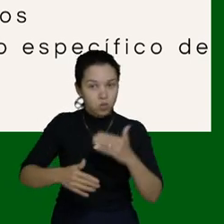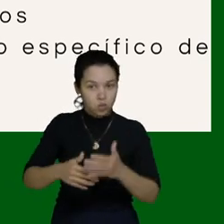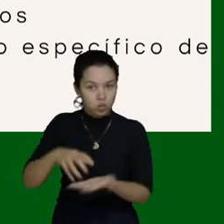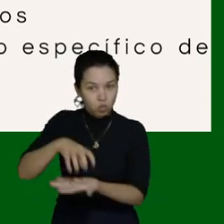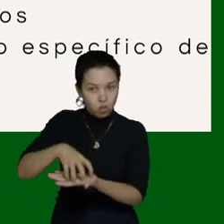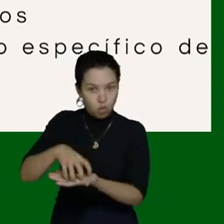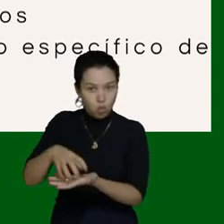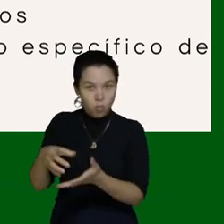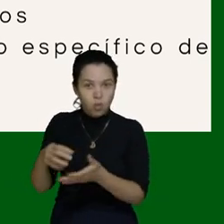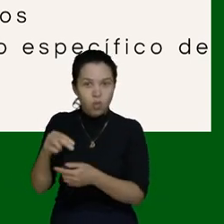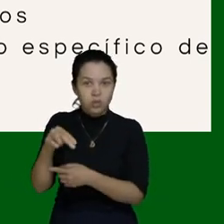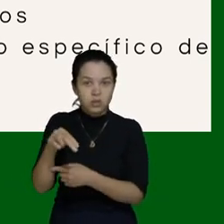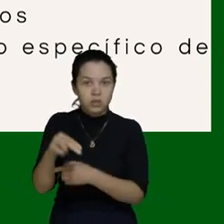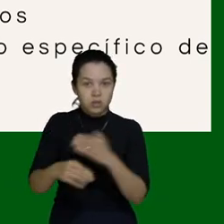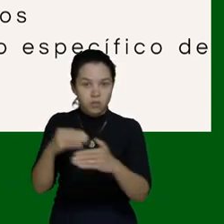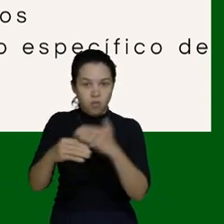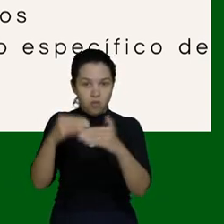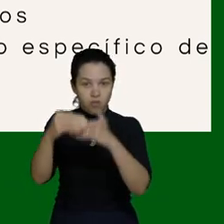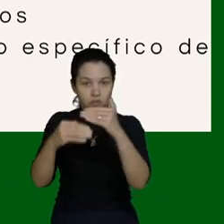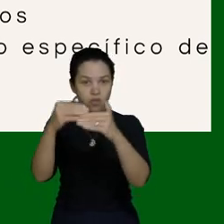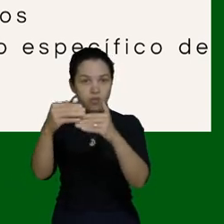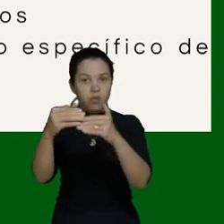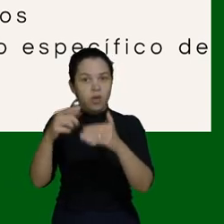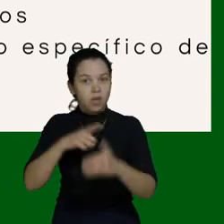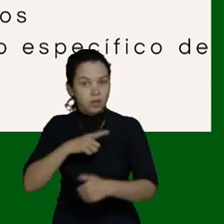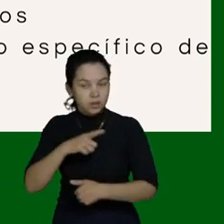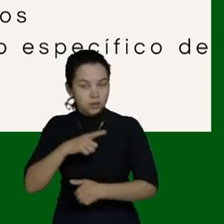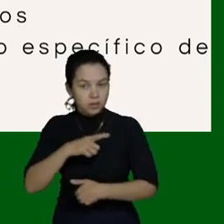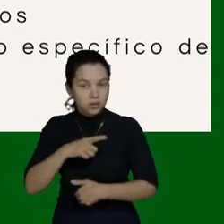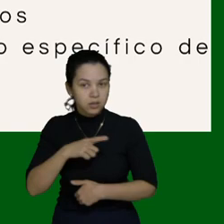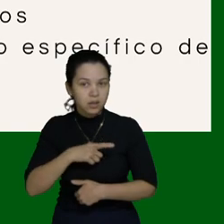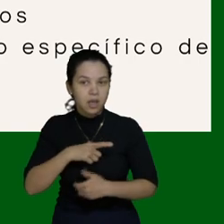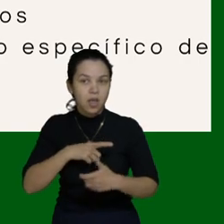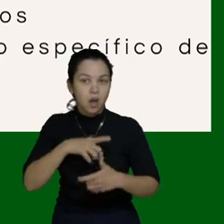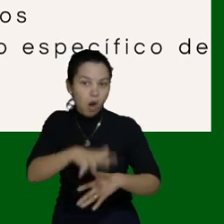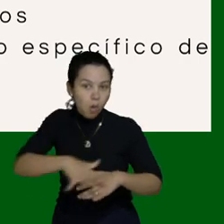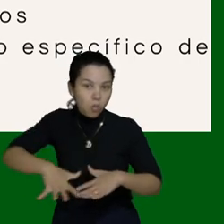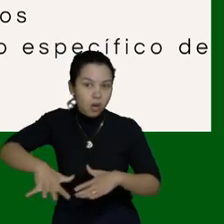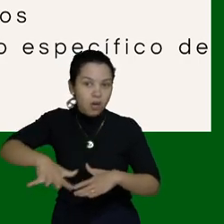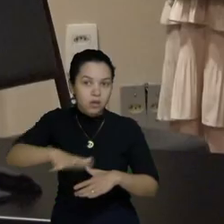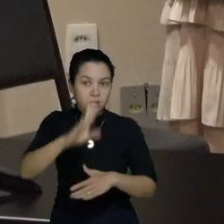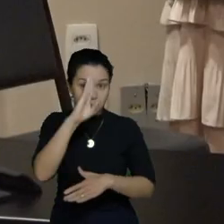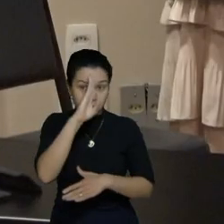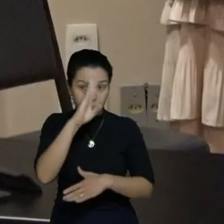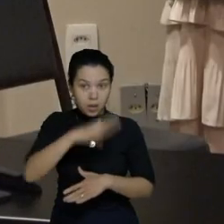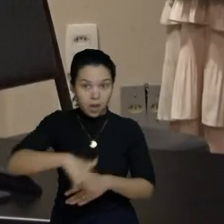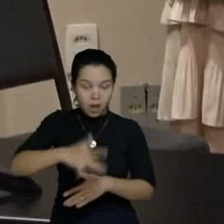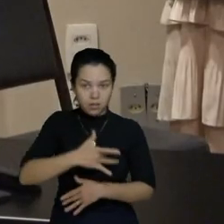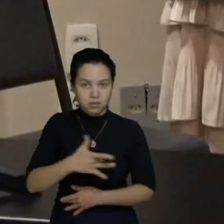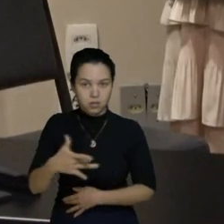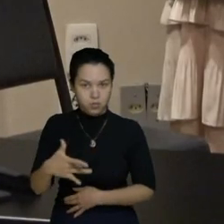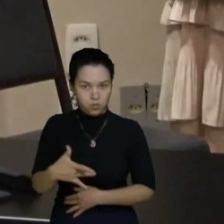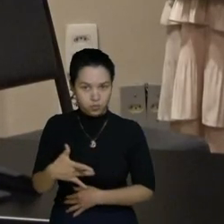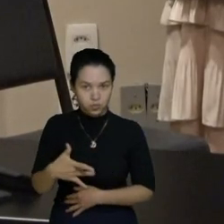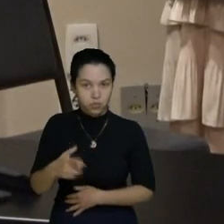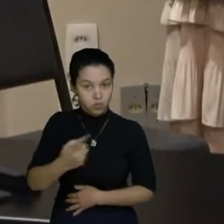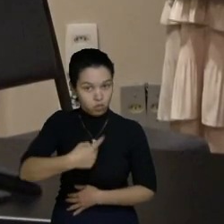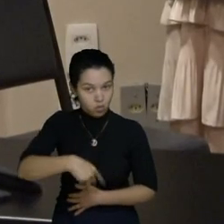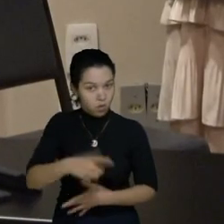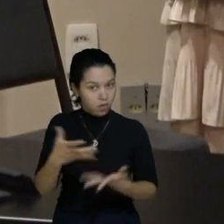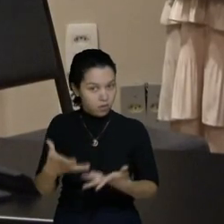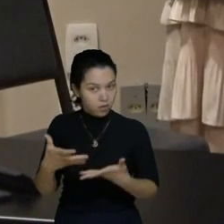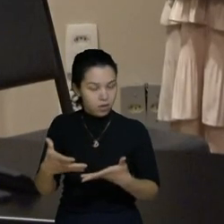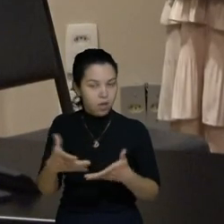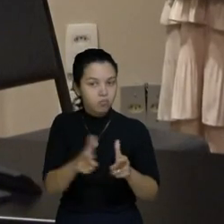fazendo está alcançando sim assistência primária e principalmente área da saúde queremos estender que